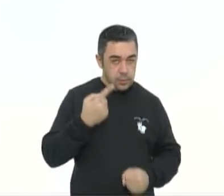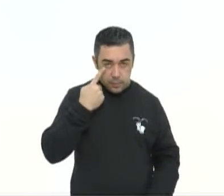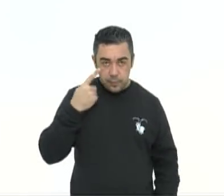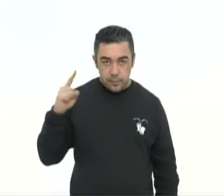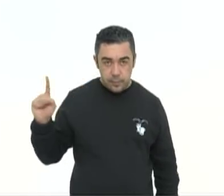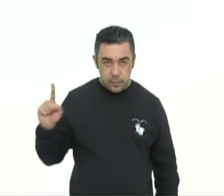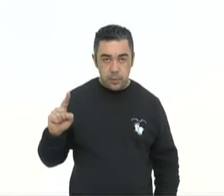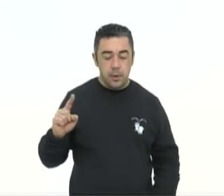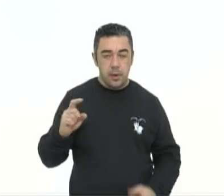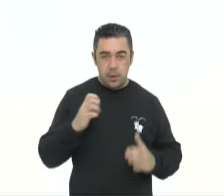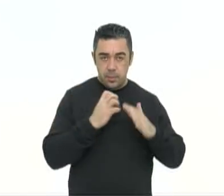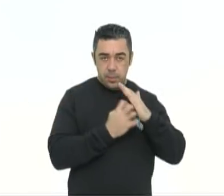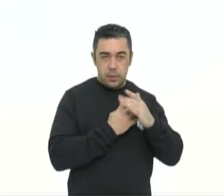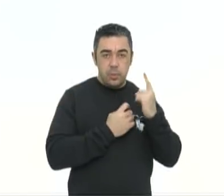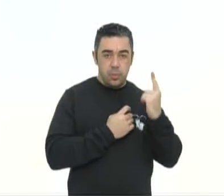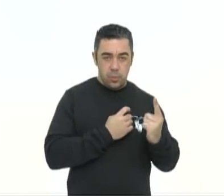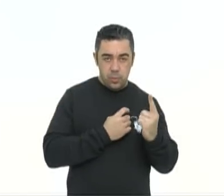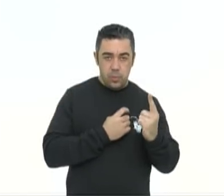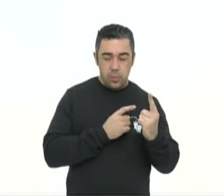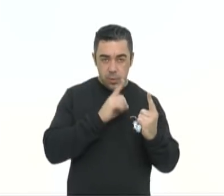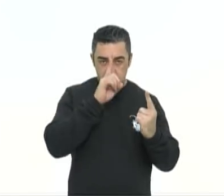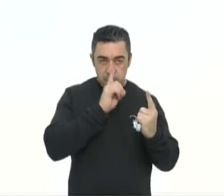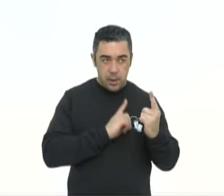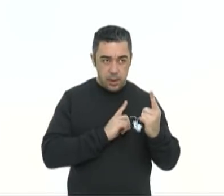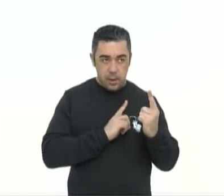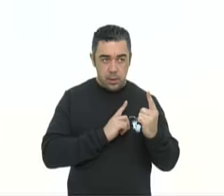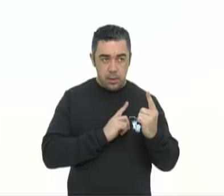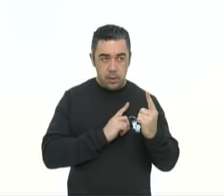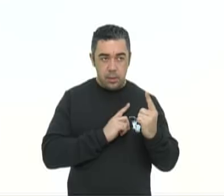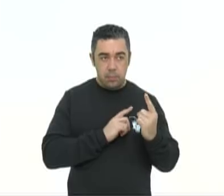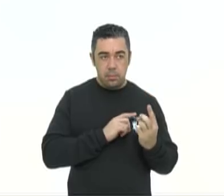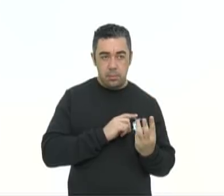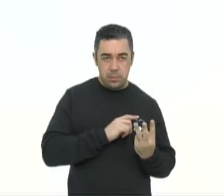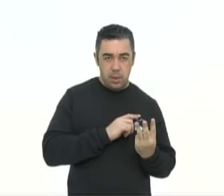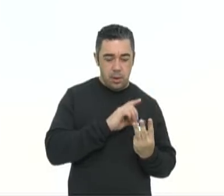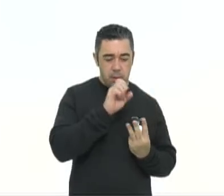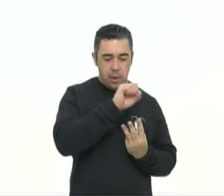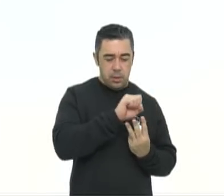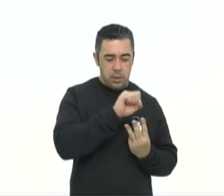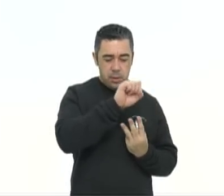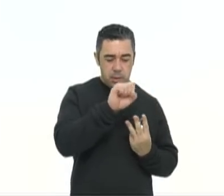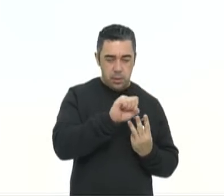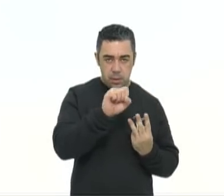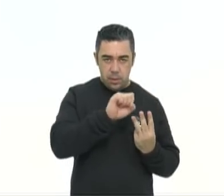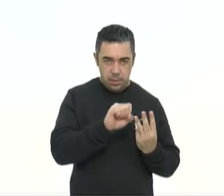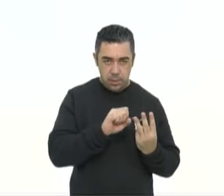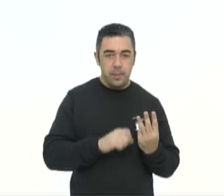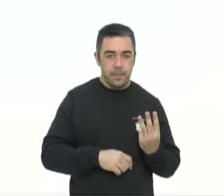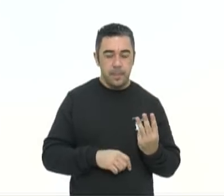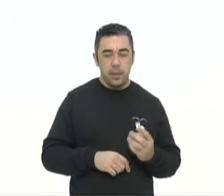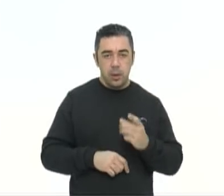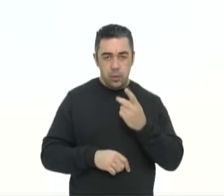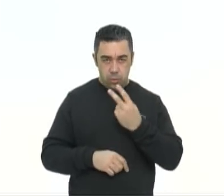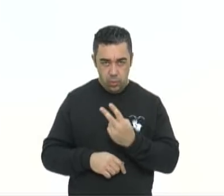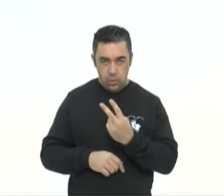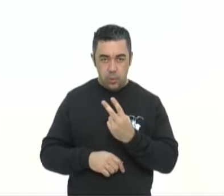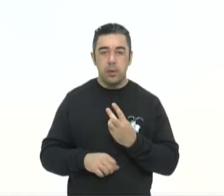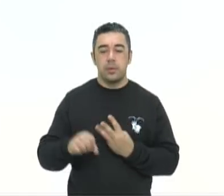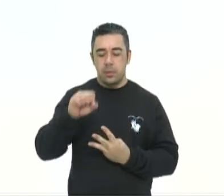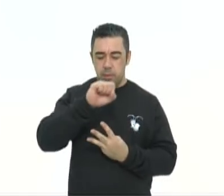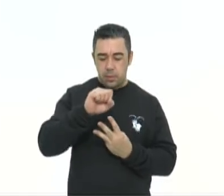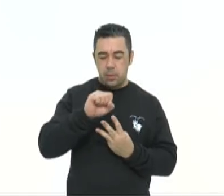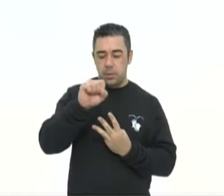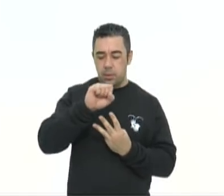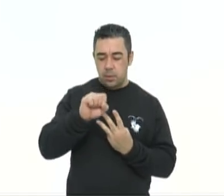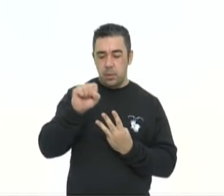aqui a empresa 1 na cor amarela, o preço dela com 3 cifras, A empresa 2, na cor vermelha, o preço dela com